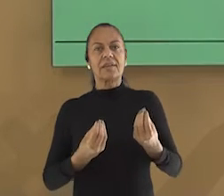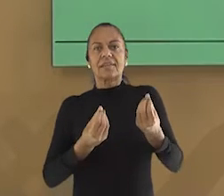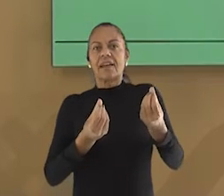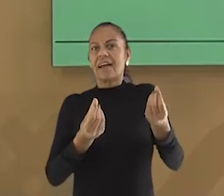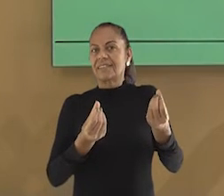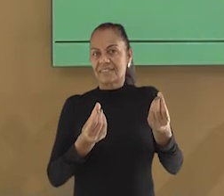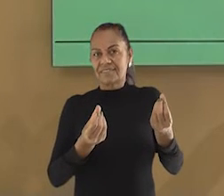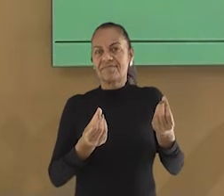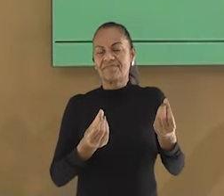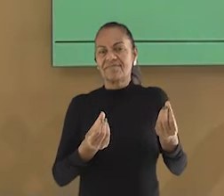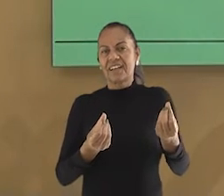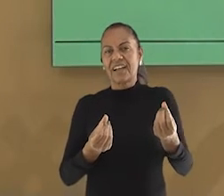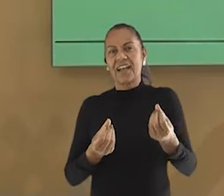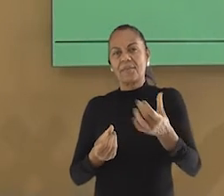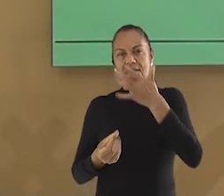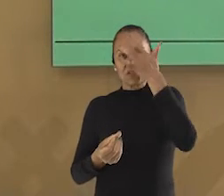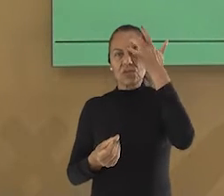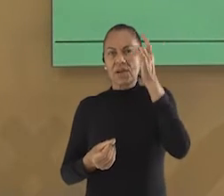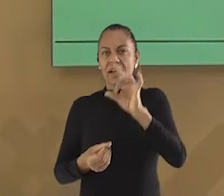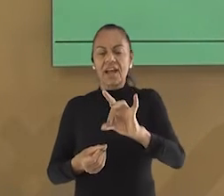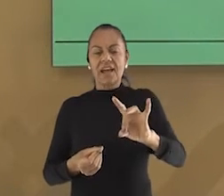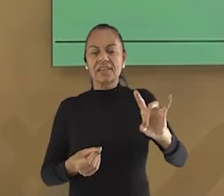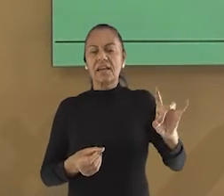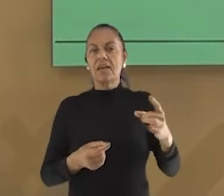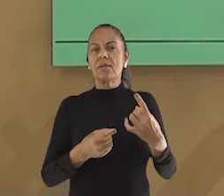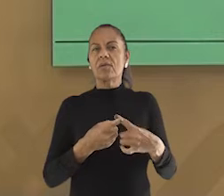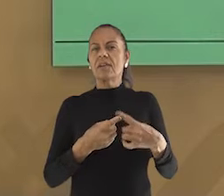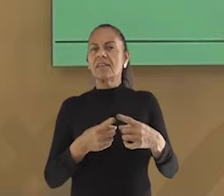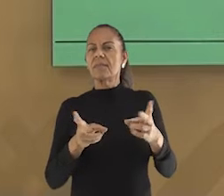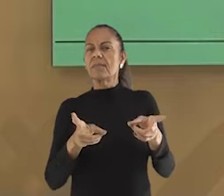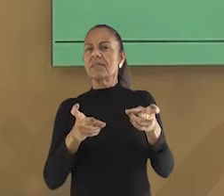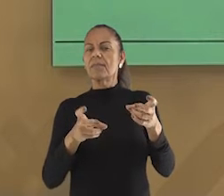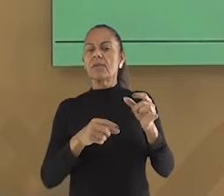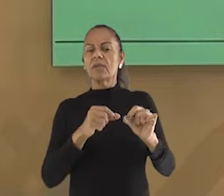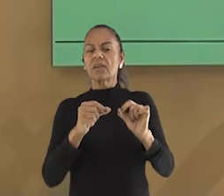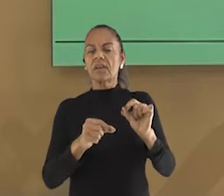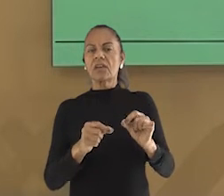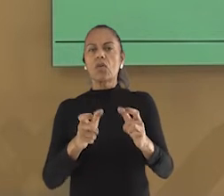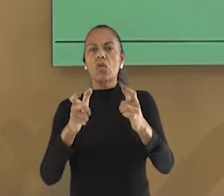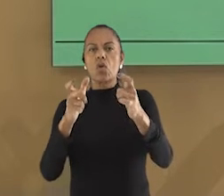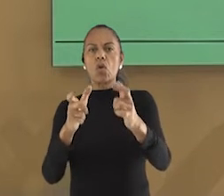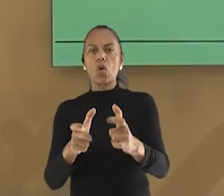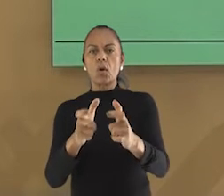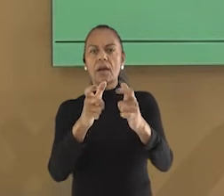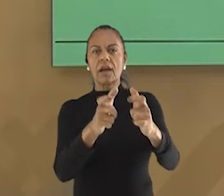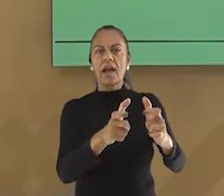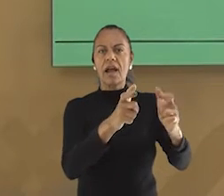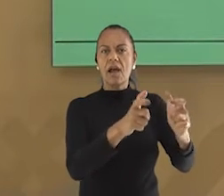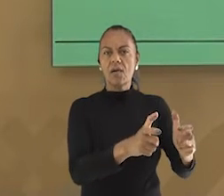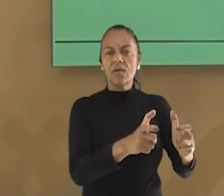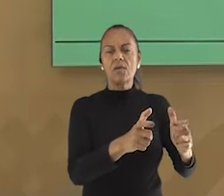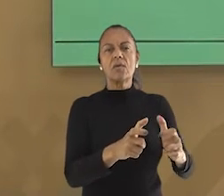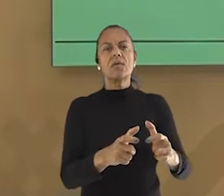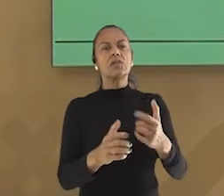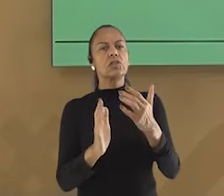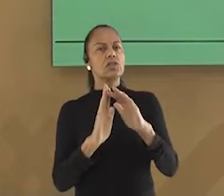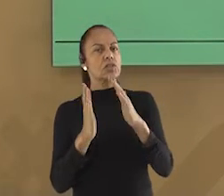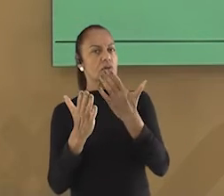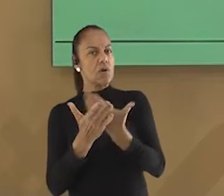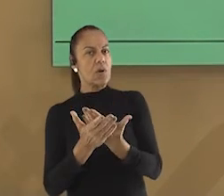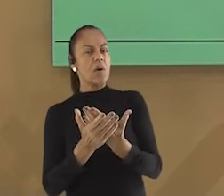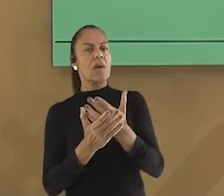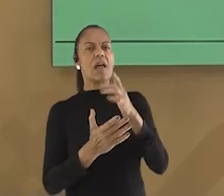benefícios, podemos listar melhor qualidade de vida para as pessoas, porque, como vimos no vídeo, quando se pensa